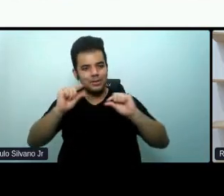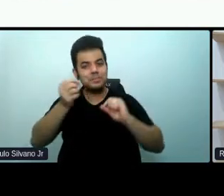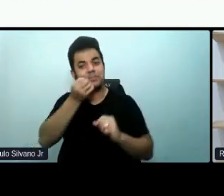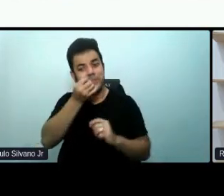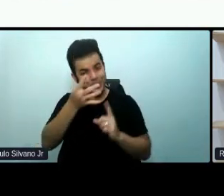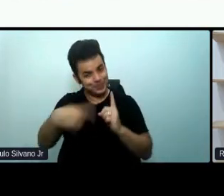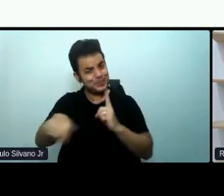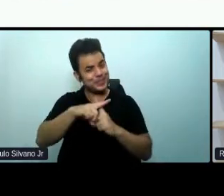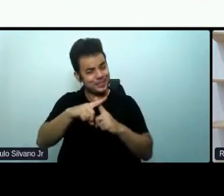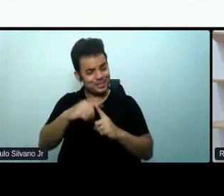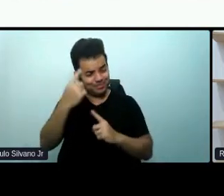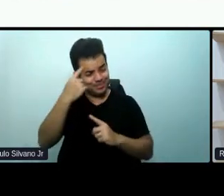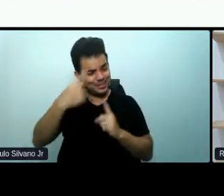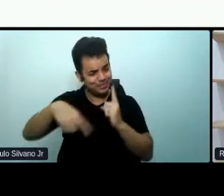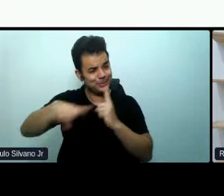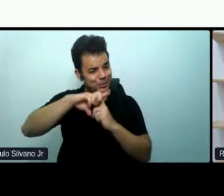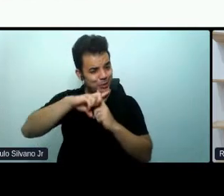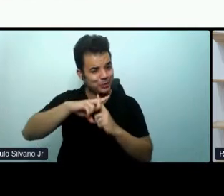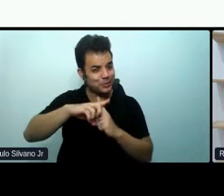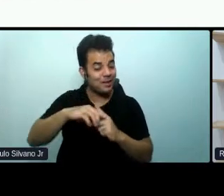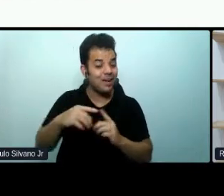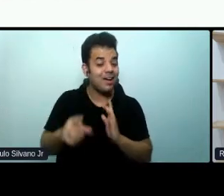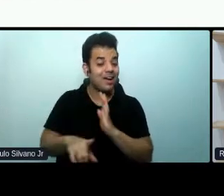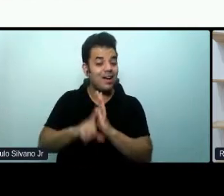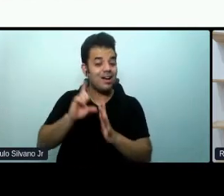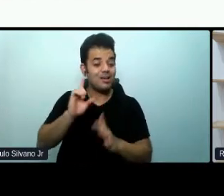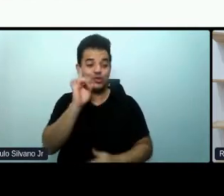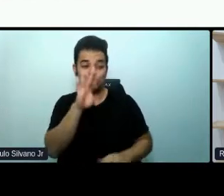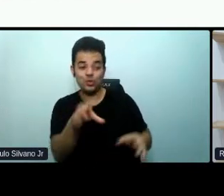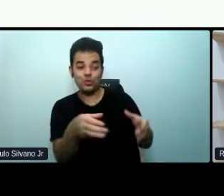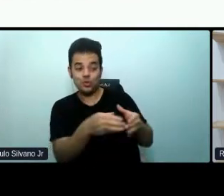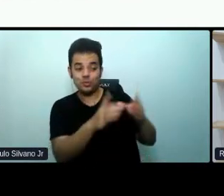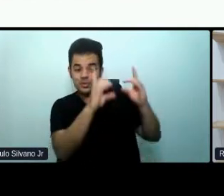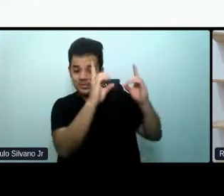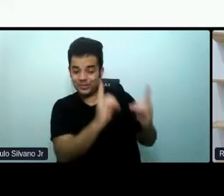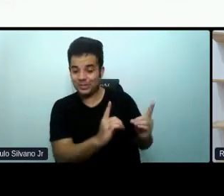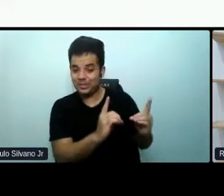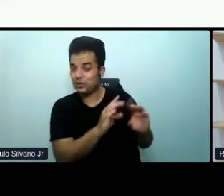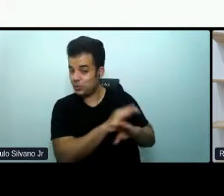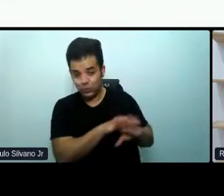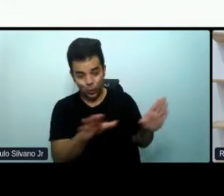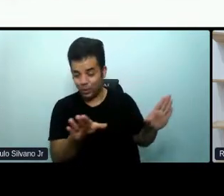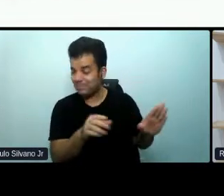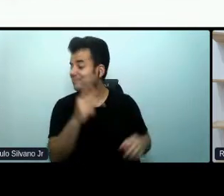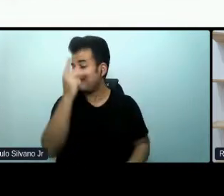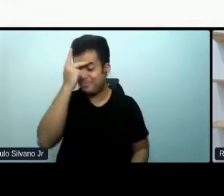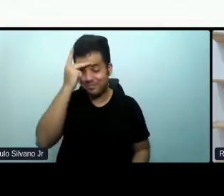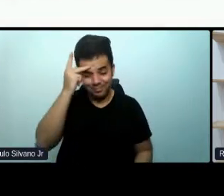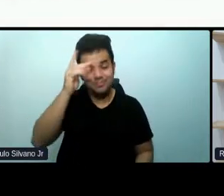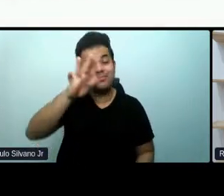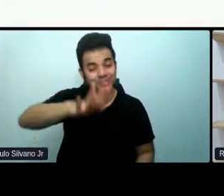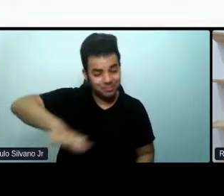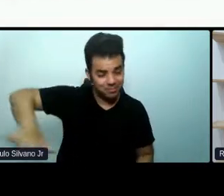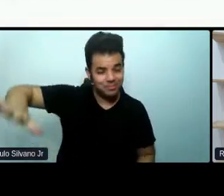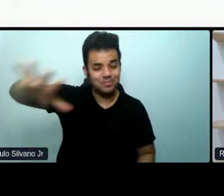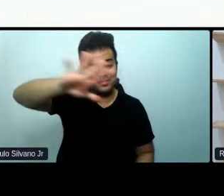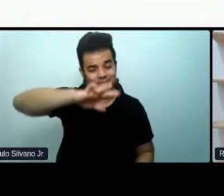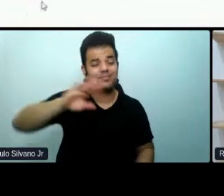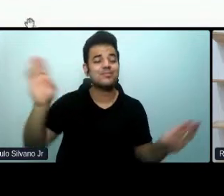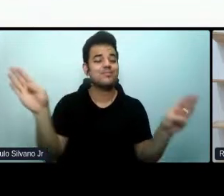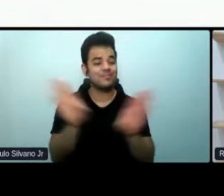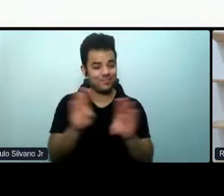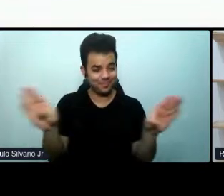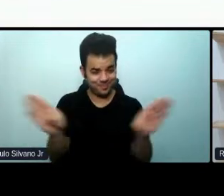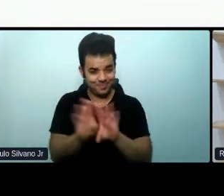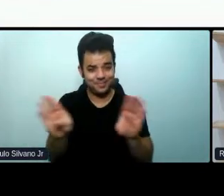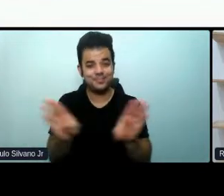falei antes, não só, né, para a pessoa com deficiência, tem muitos benefícios aí para pessoas com deficiência, mas não é só